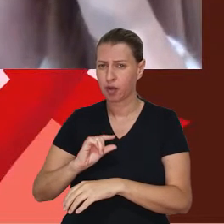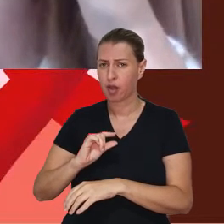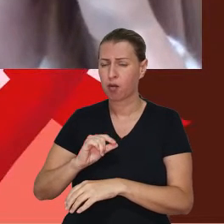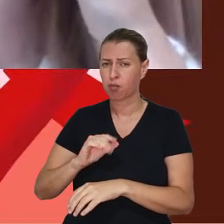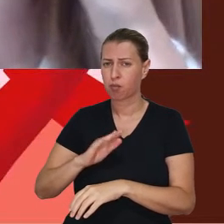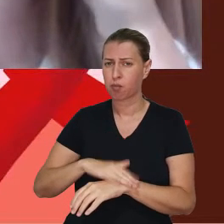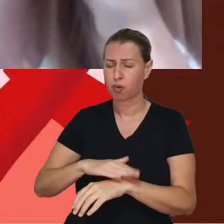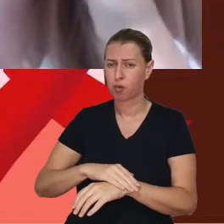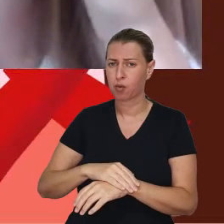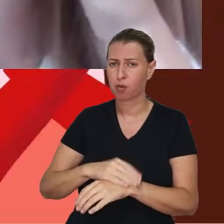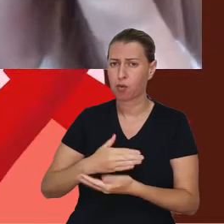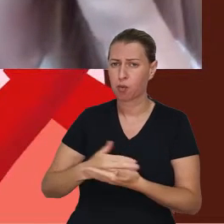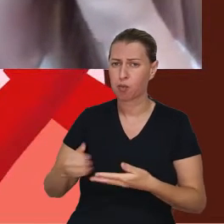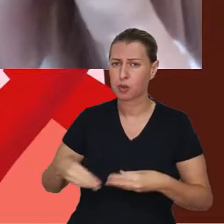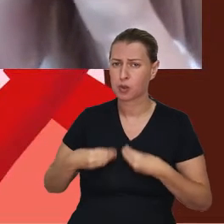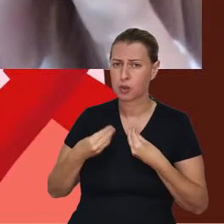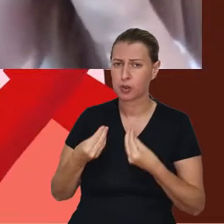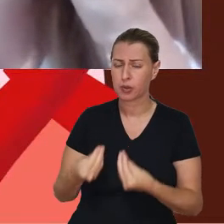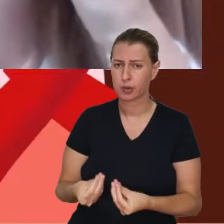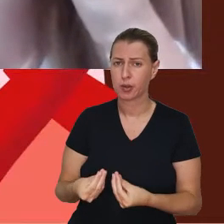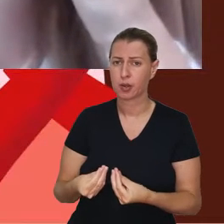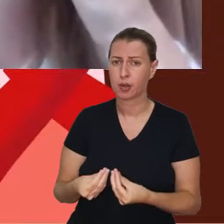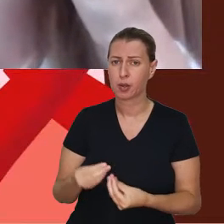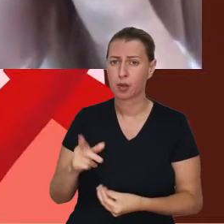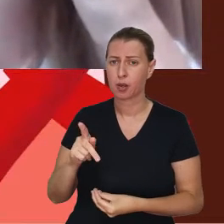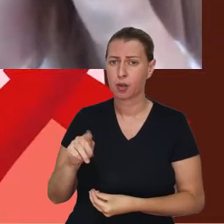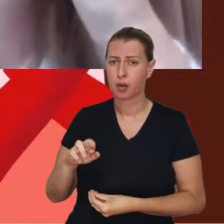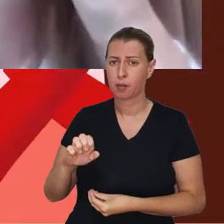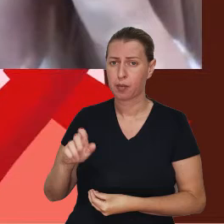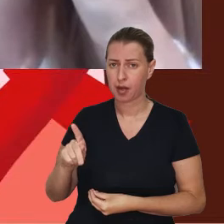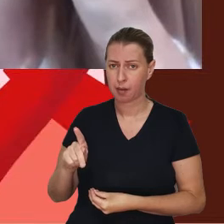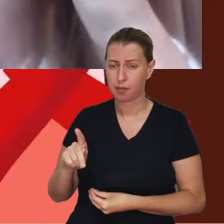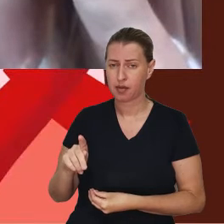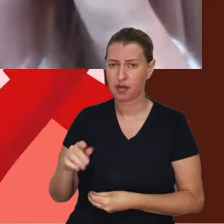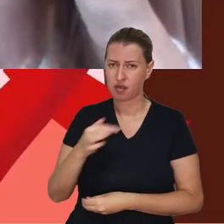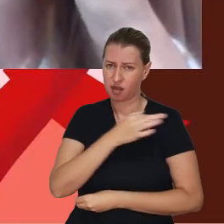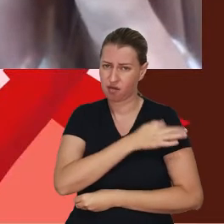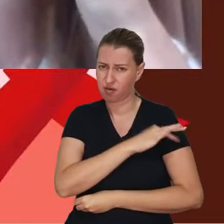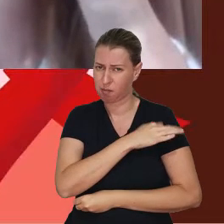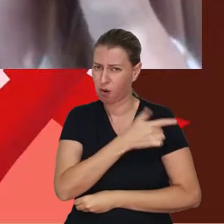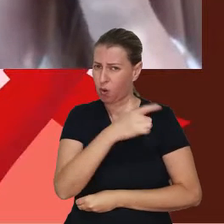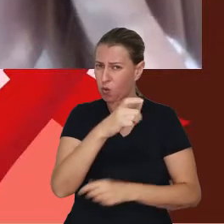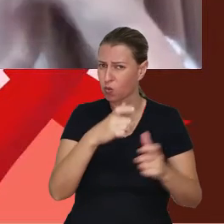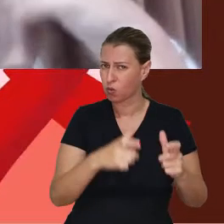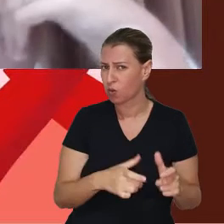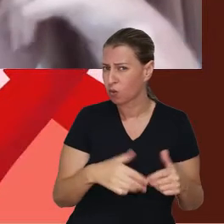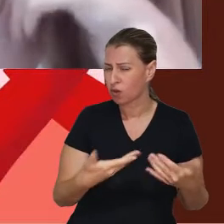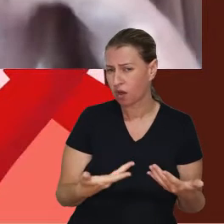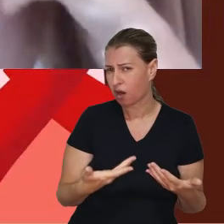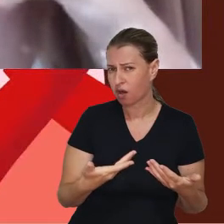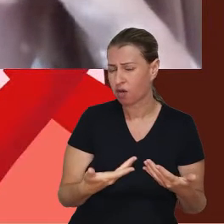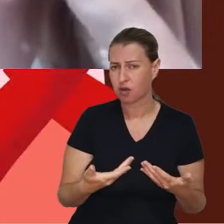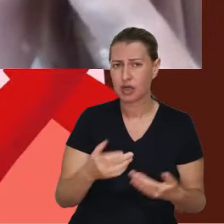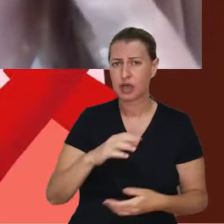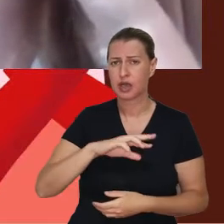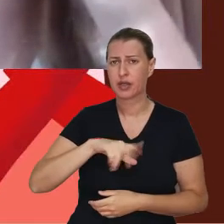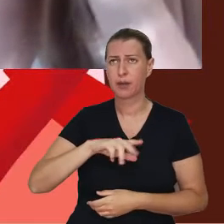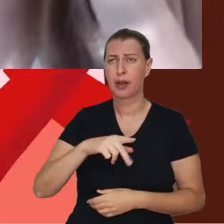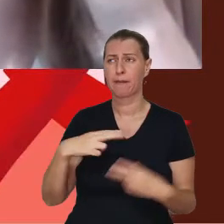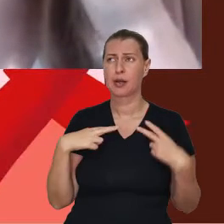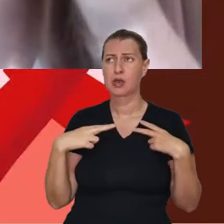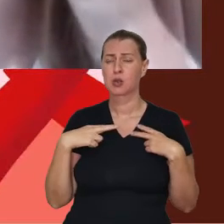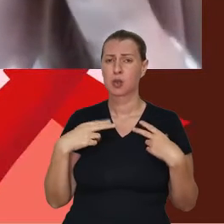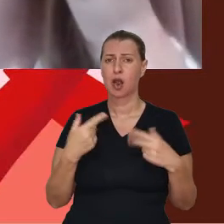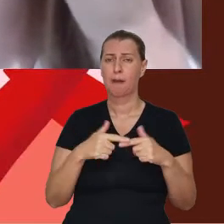disponibilização acho que é do PrEP e nas farmácias, né? Em outros locais em si. Não de particular, mas digo